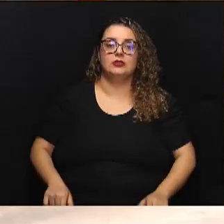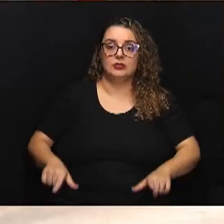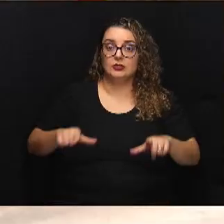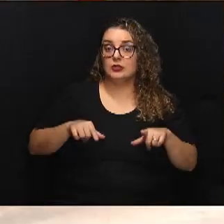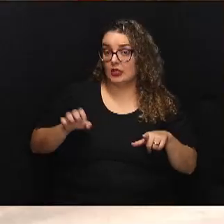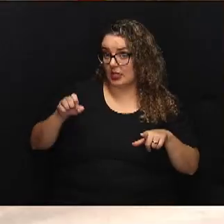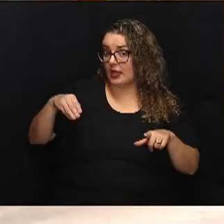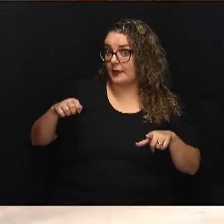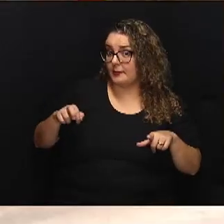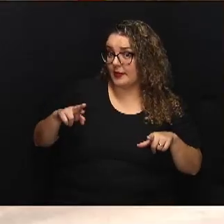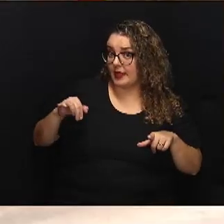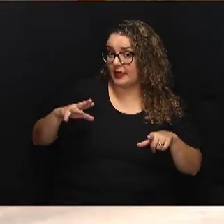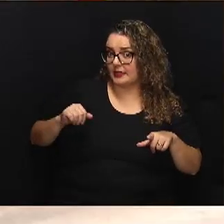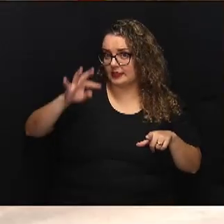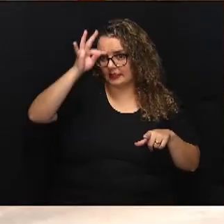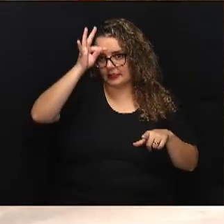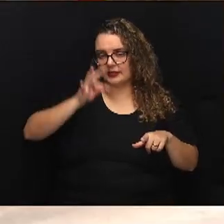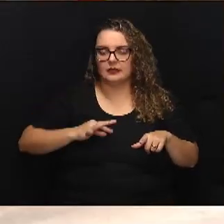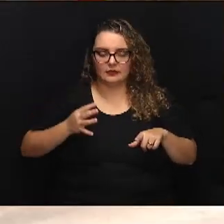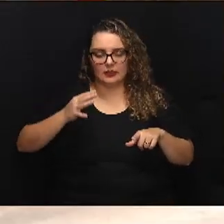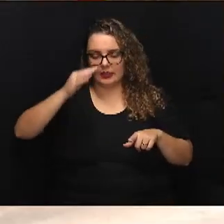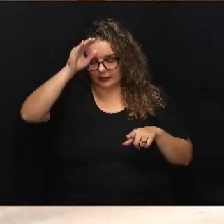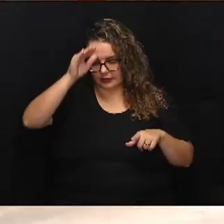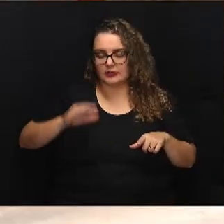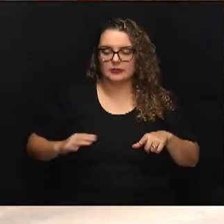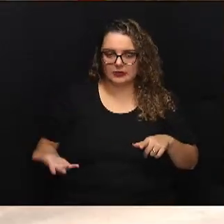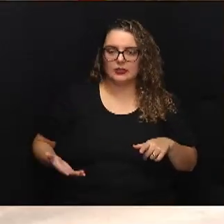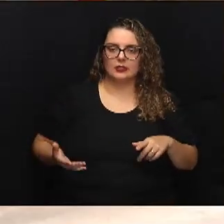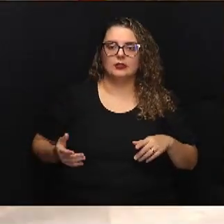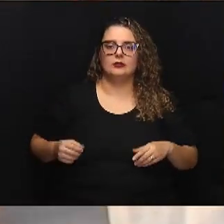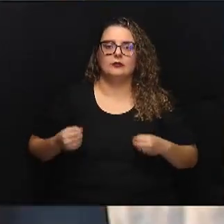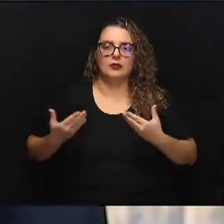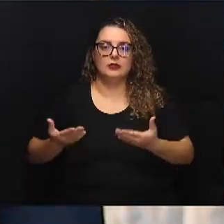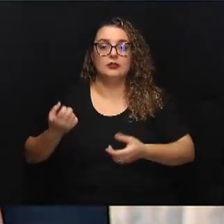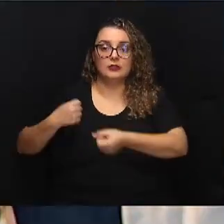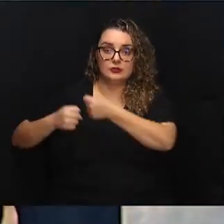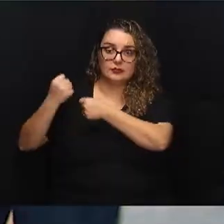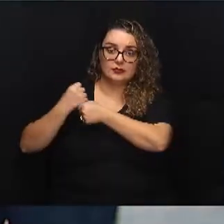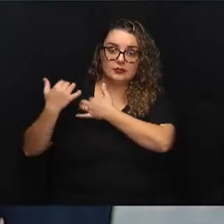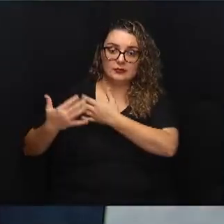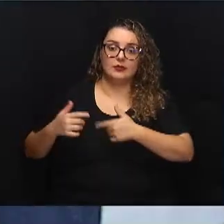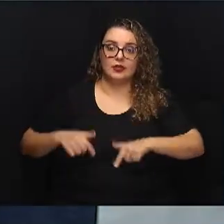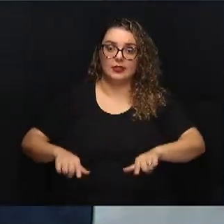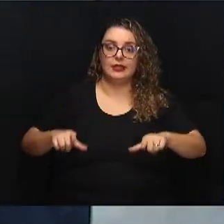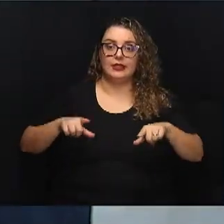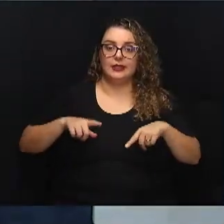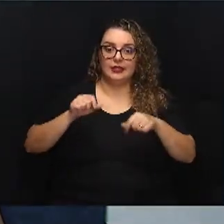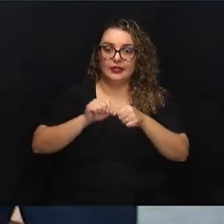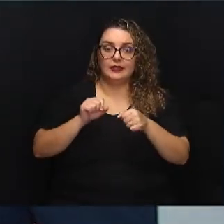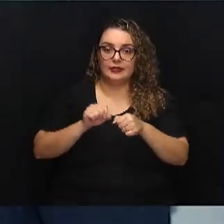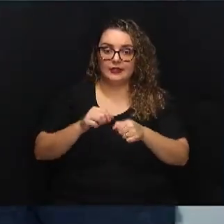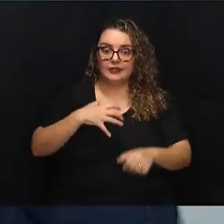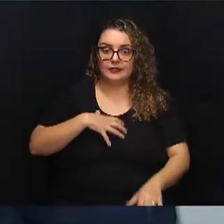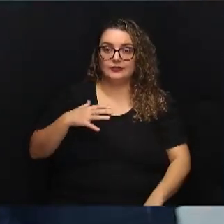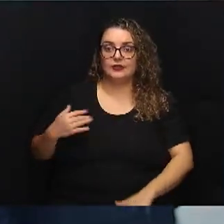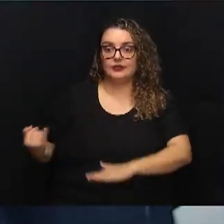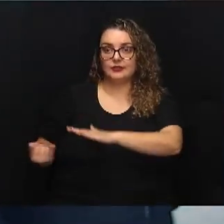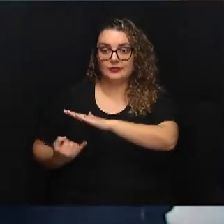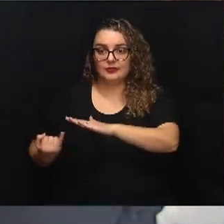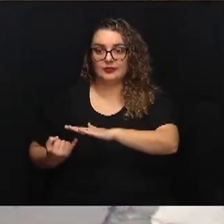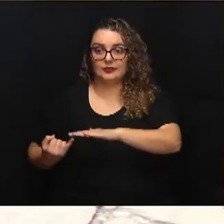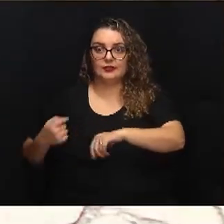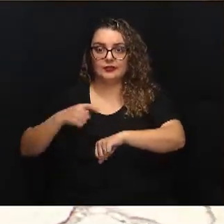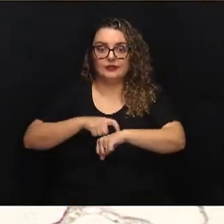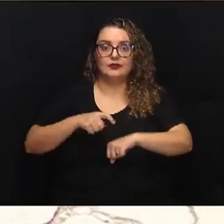emérita foi dado de forma unânime pelos vereadores, já desde o ano passado. A entrega foi feita de forma informal durante